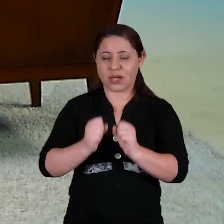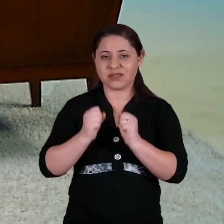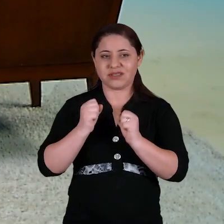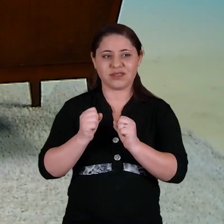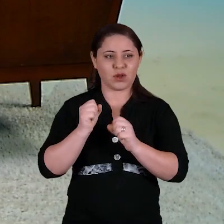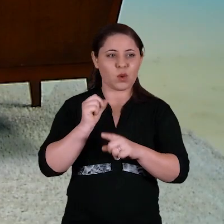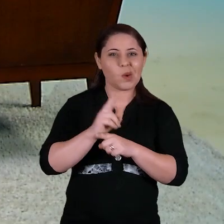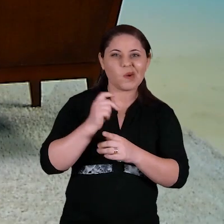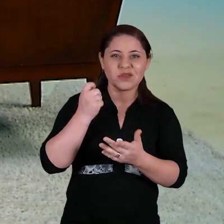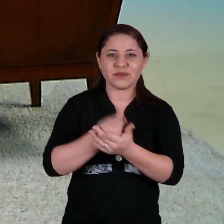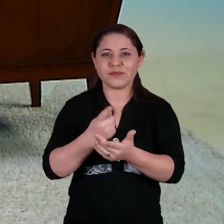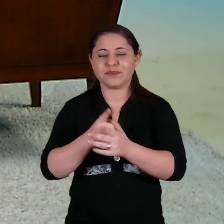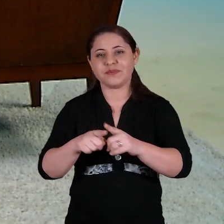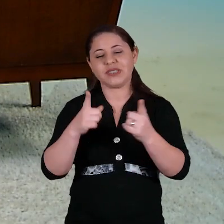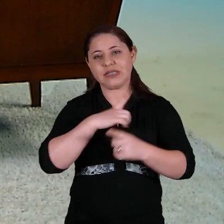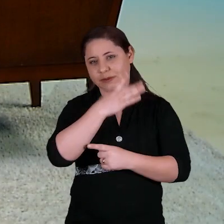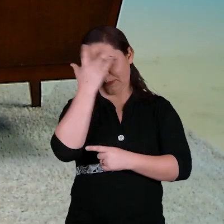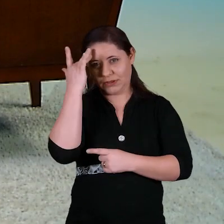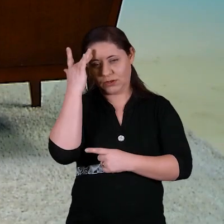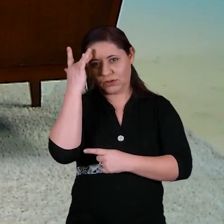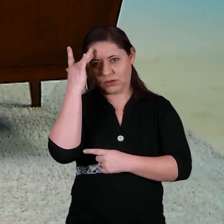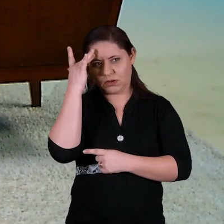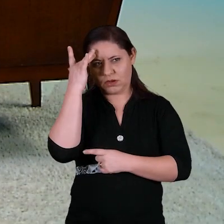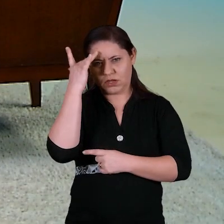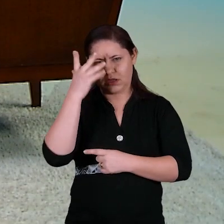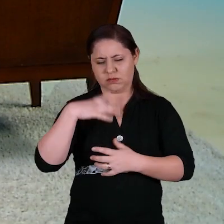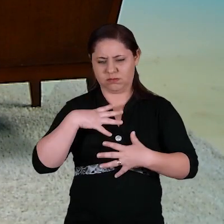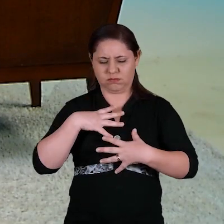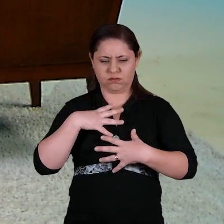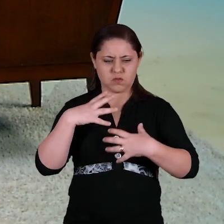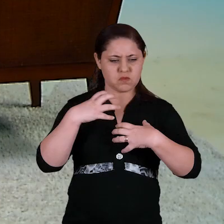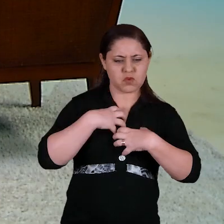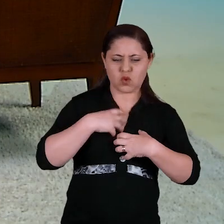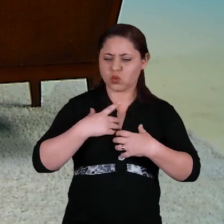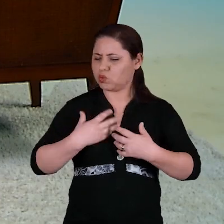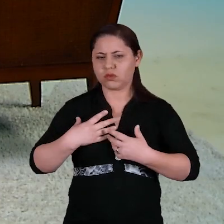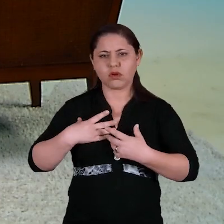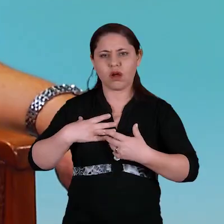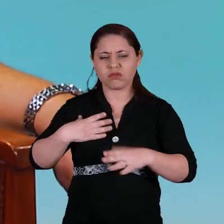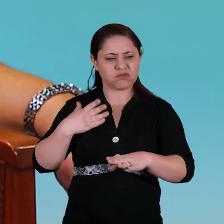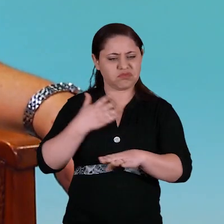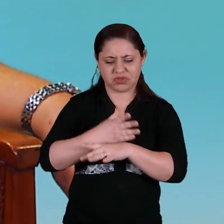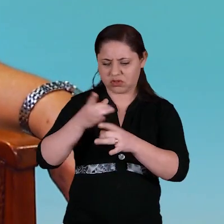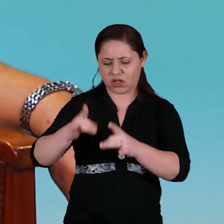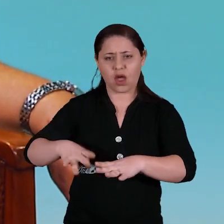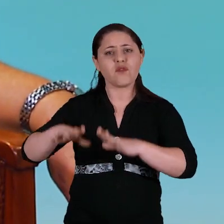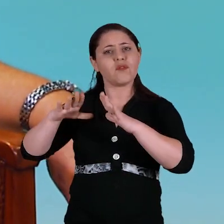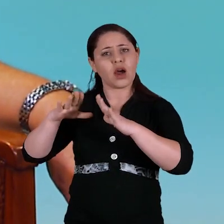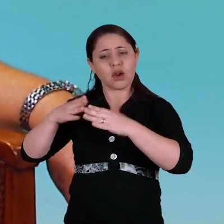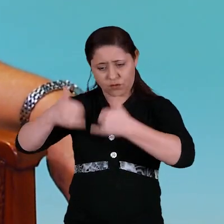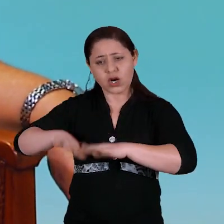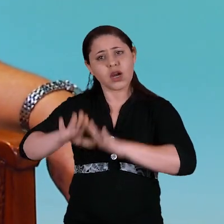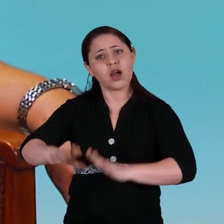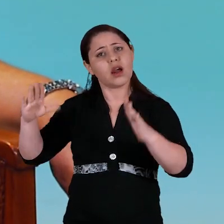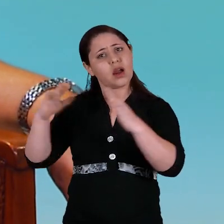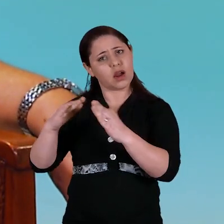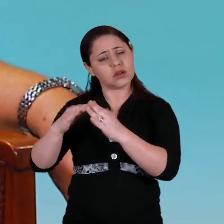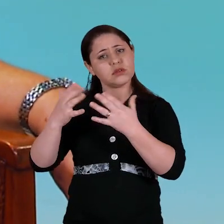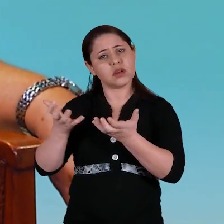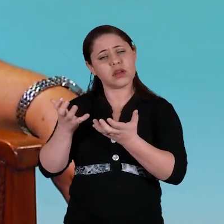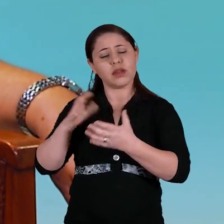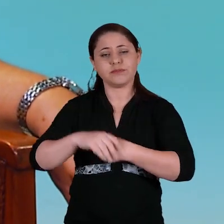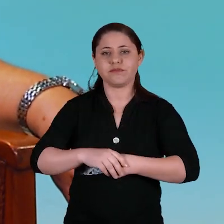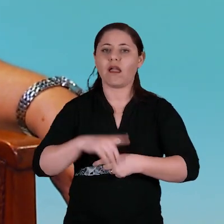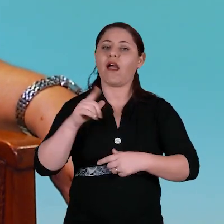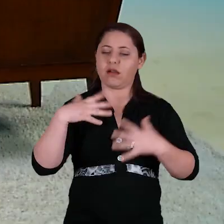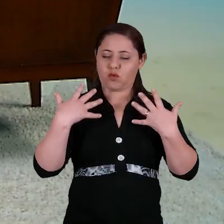Não quer. Agora, tem o idoso que ele é resistente. Ele também não quer sair do cantinho dele, ele não quer sair da casa dele, sabe? Então, assim, é